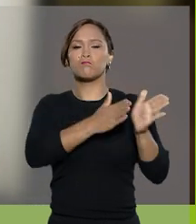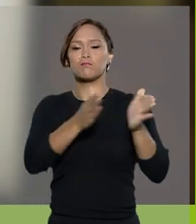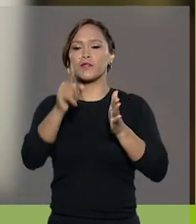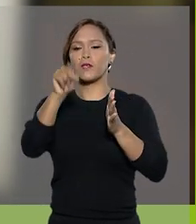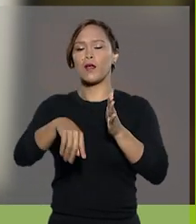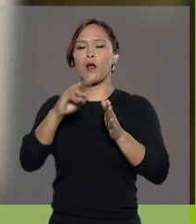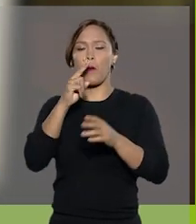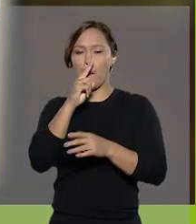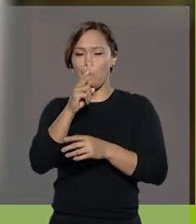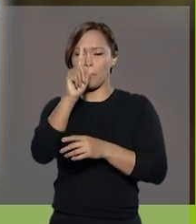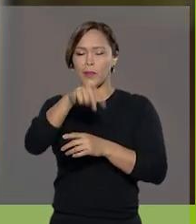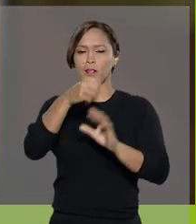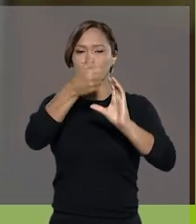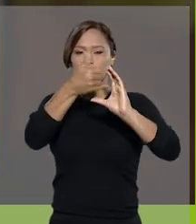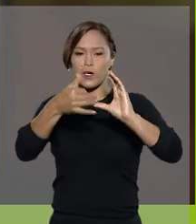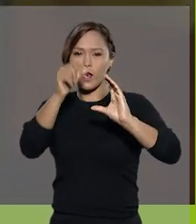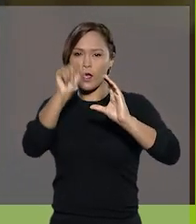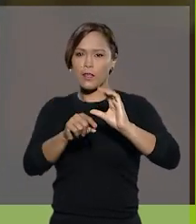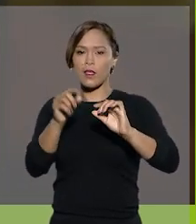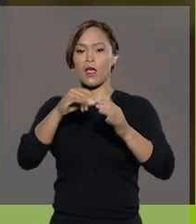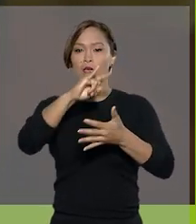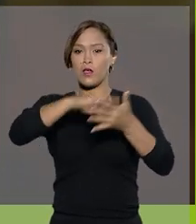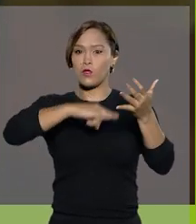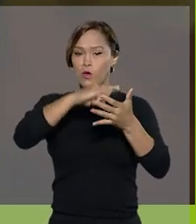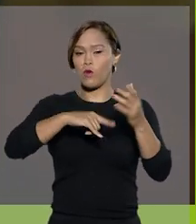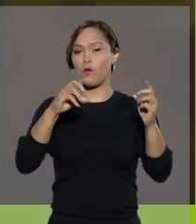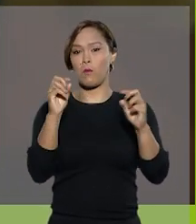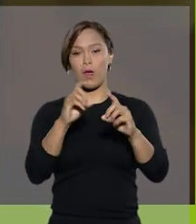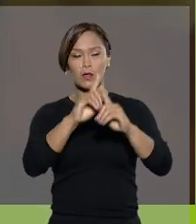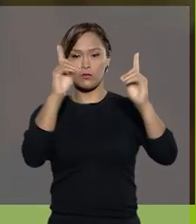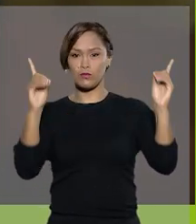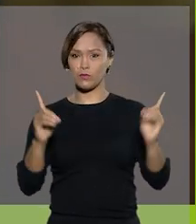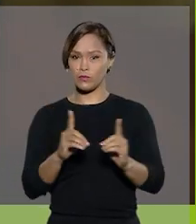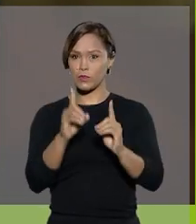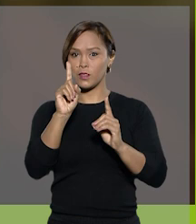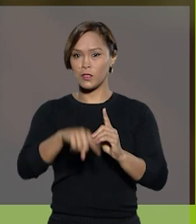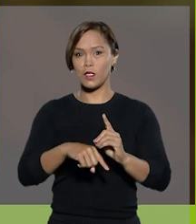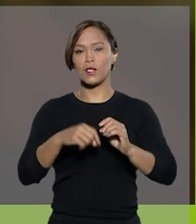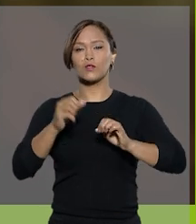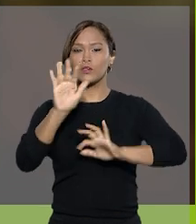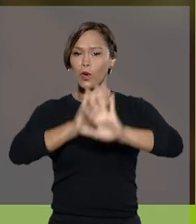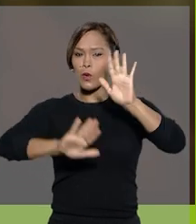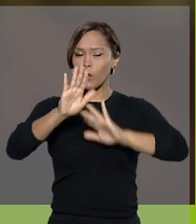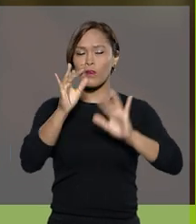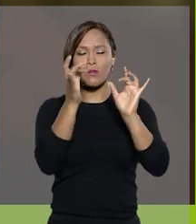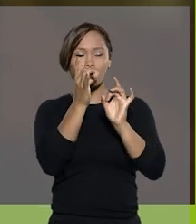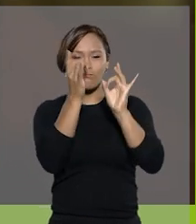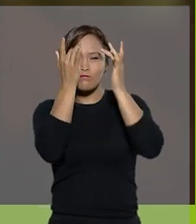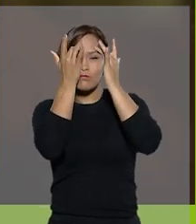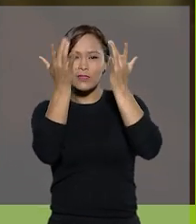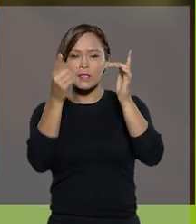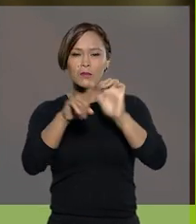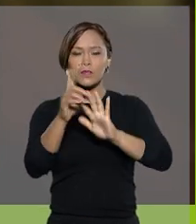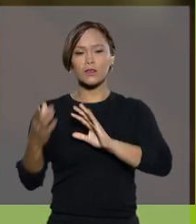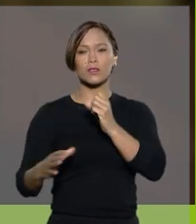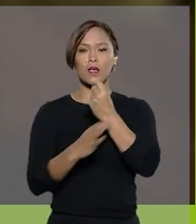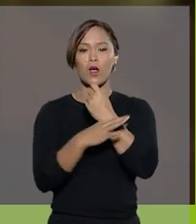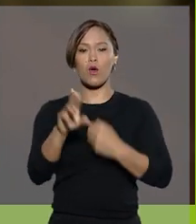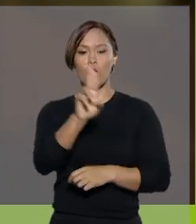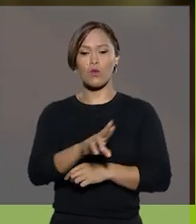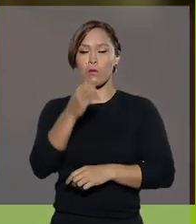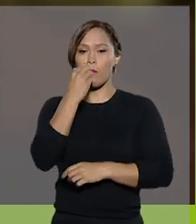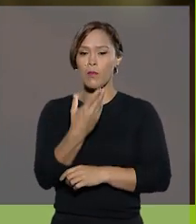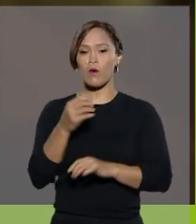ao reconhecimento de caracteres em documentos digitalizados. São cuidados simples que garantem o bom uso